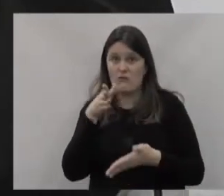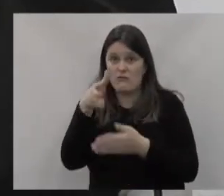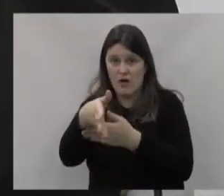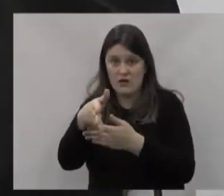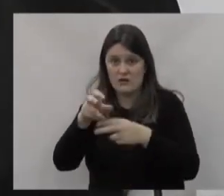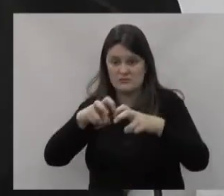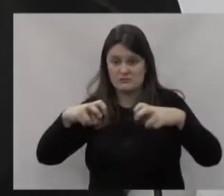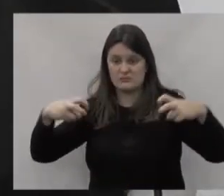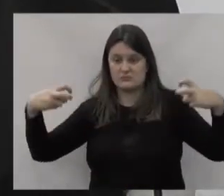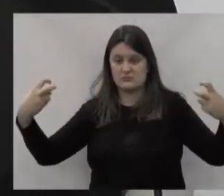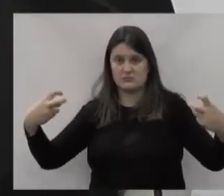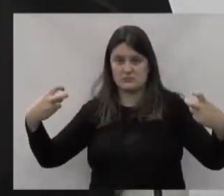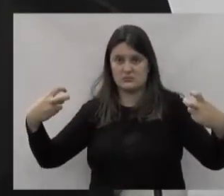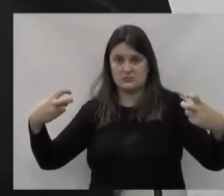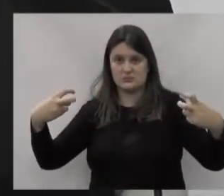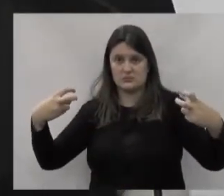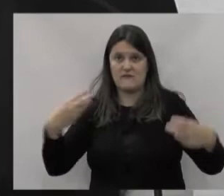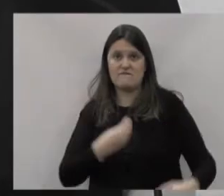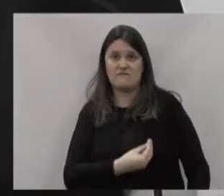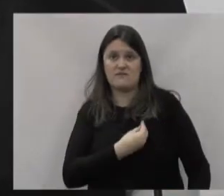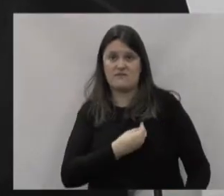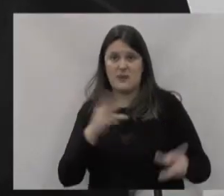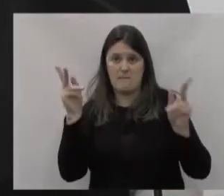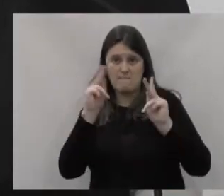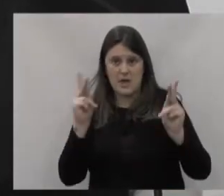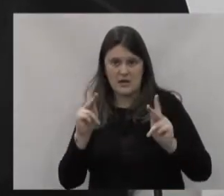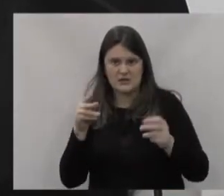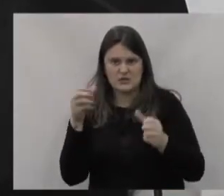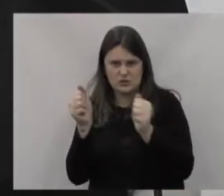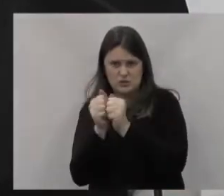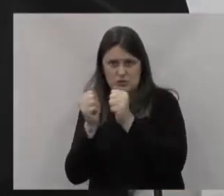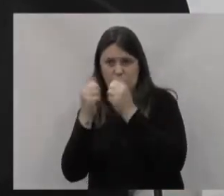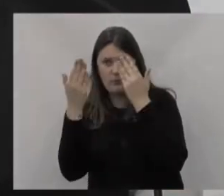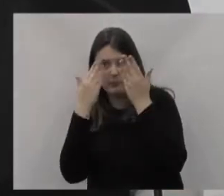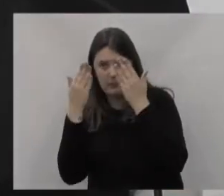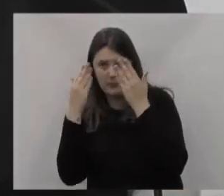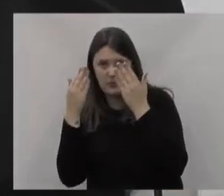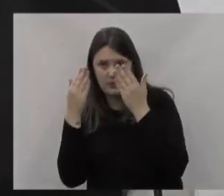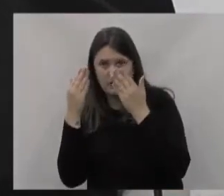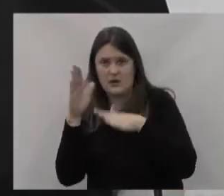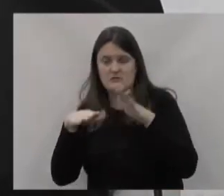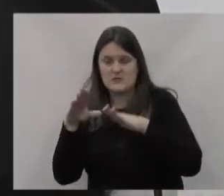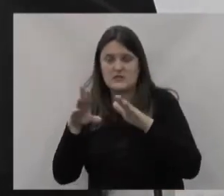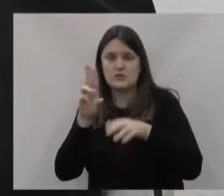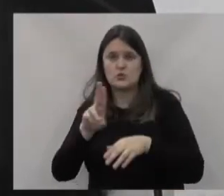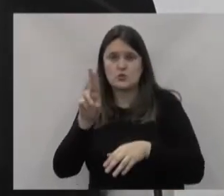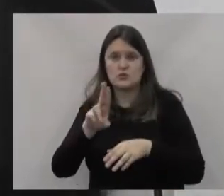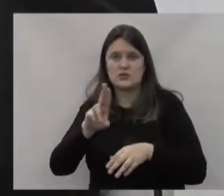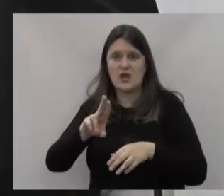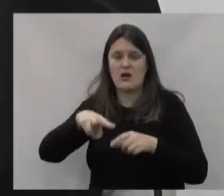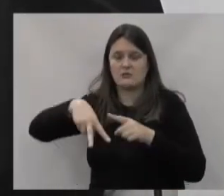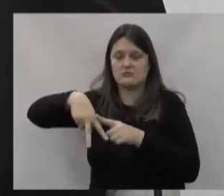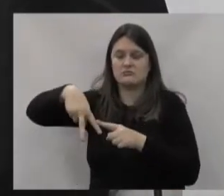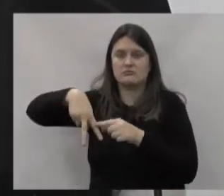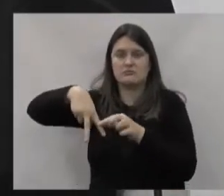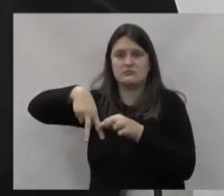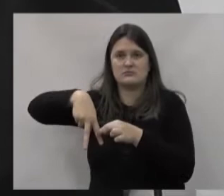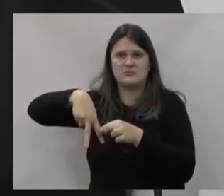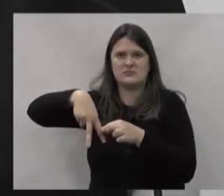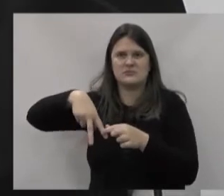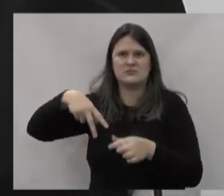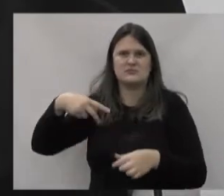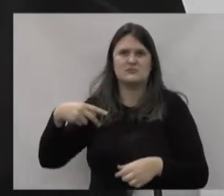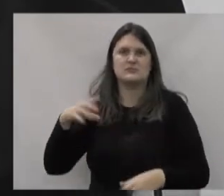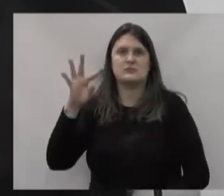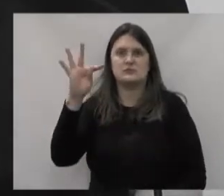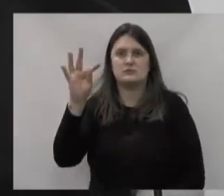fizer o trabalho, né, terapêutico conjunto, ele pode sair de lá com uma tornozeleira eletrônica. Então, muitos preferem, né, fazer